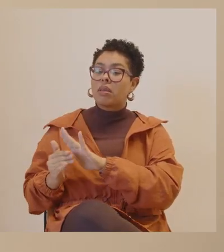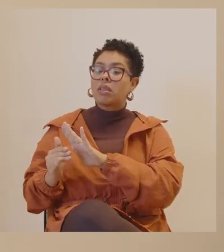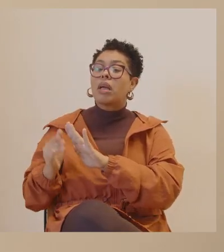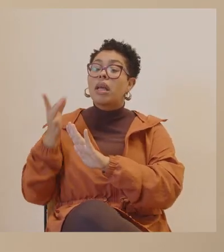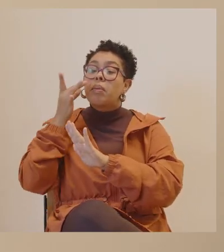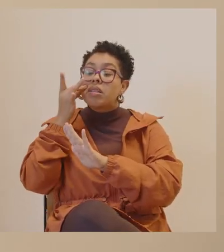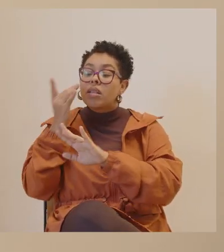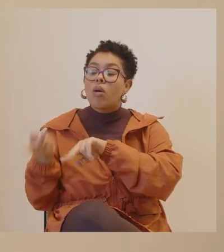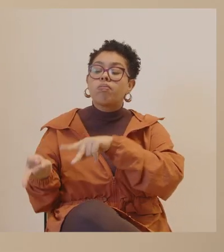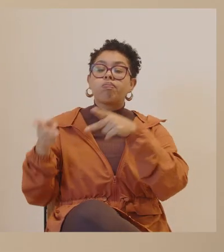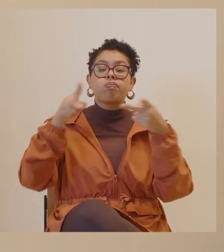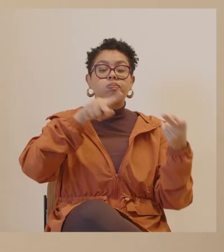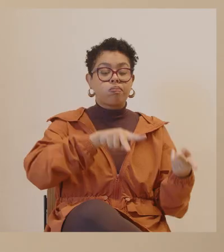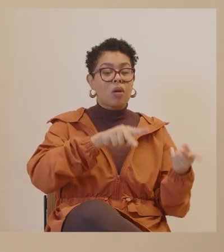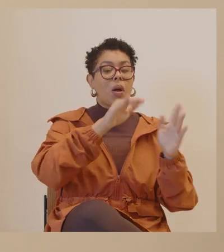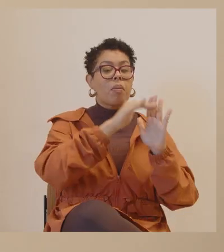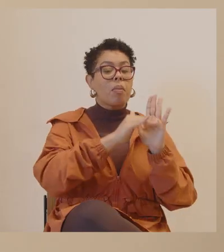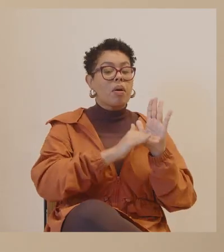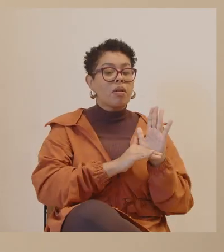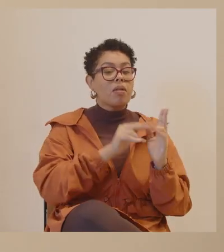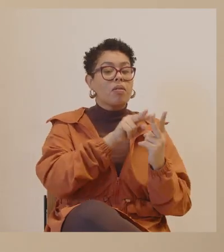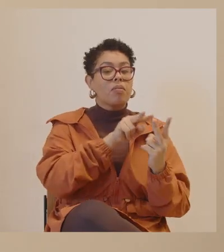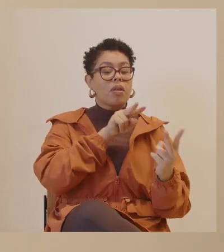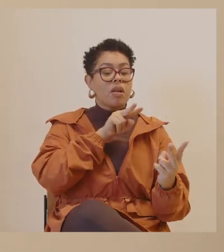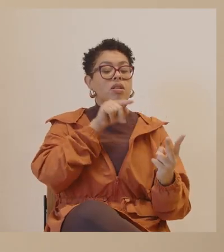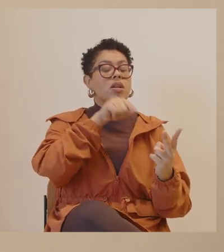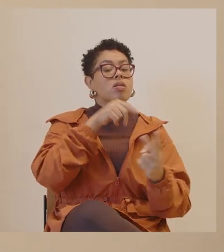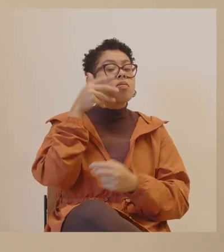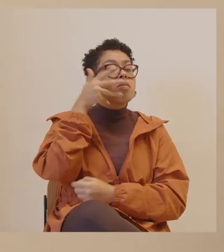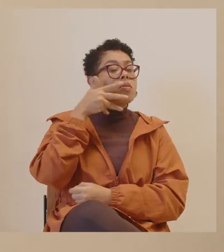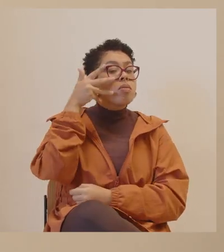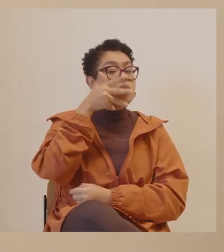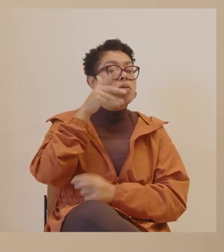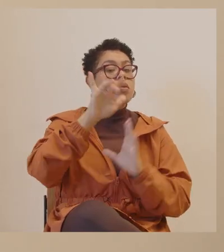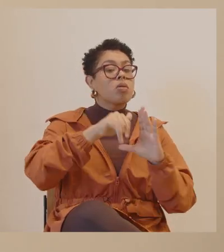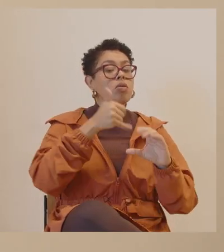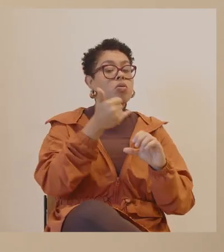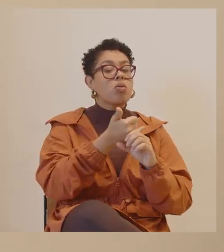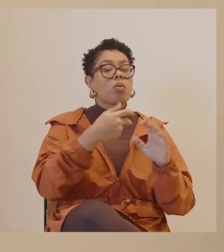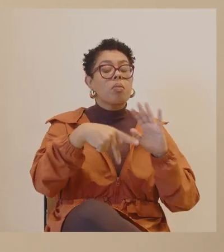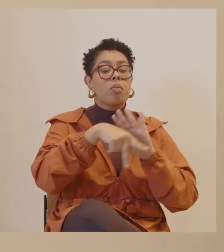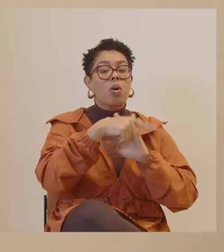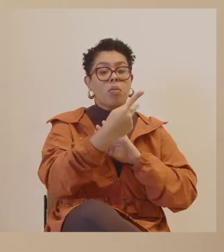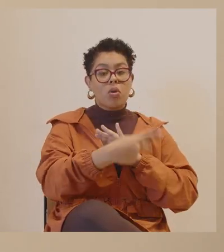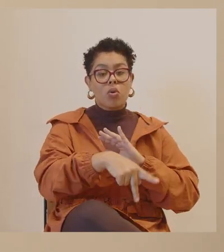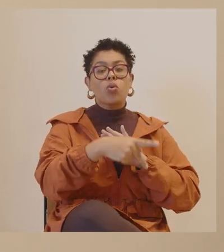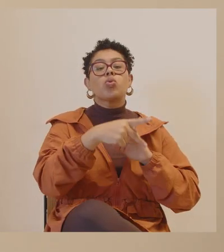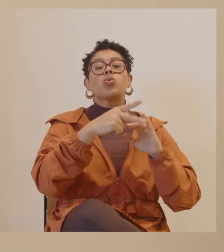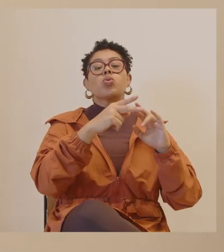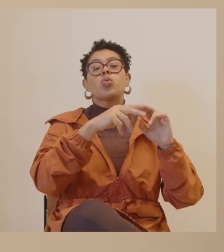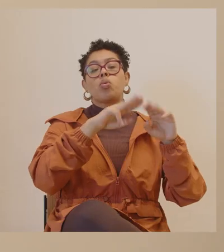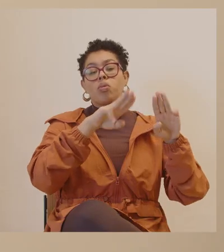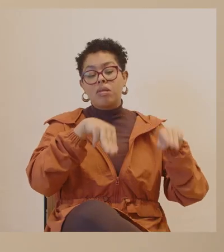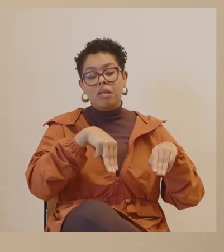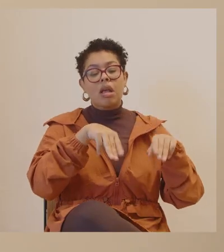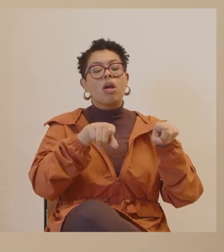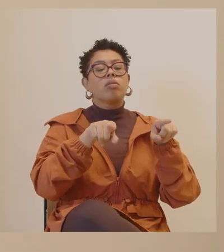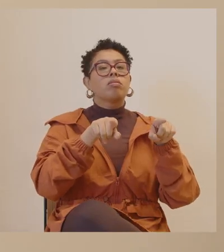né? Então, os ciclos de palestras, eles acontecem no YouTube do museu, assim como os